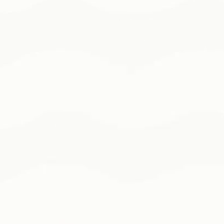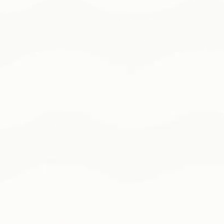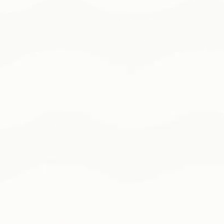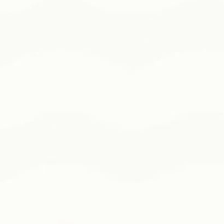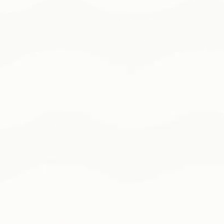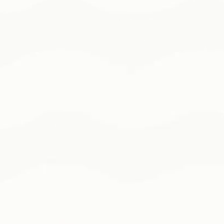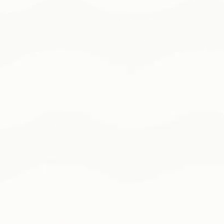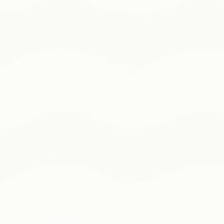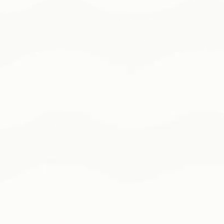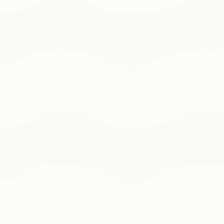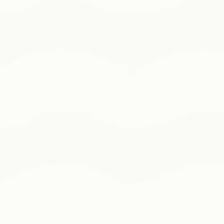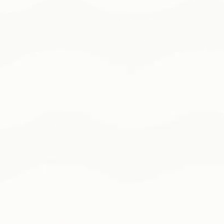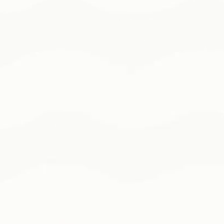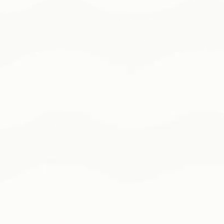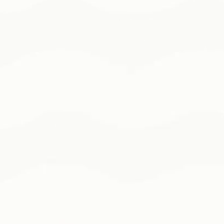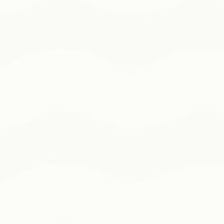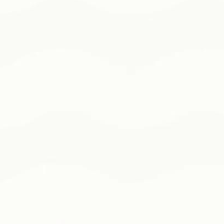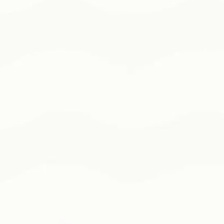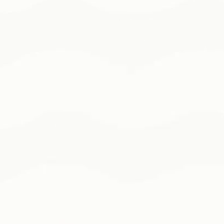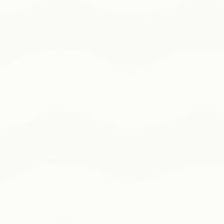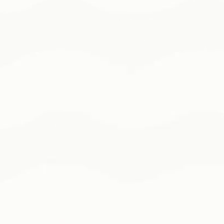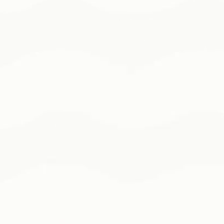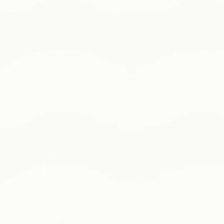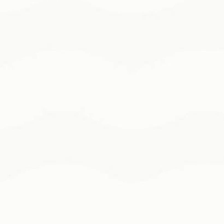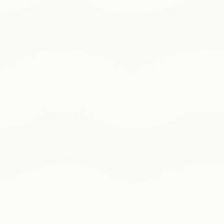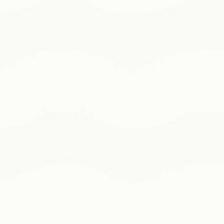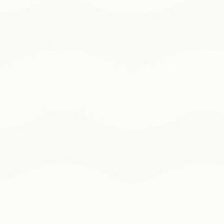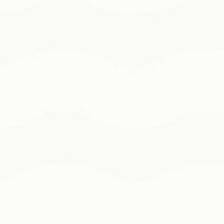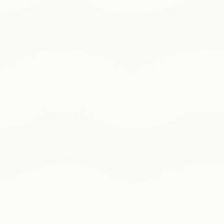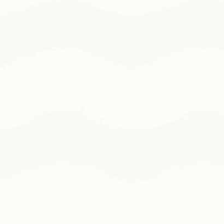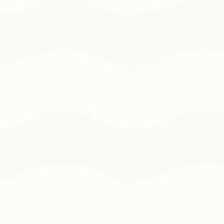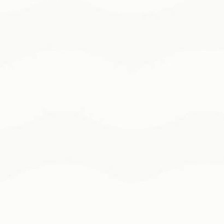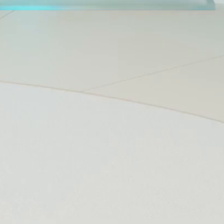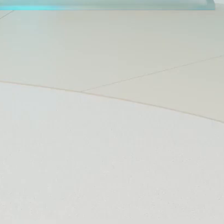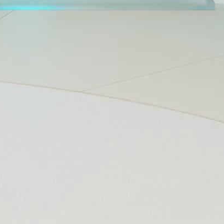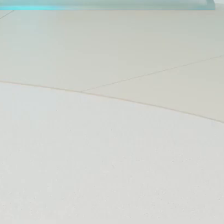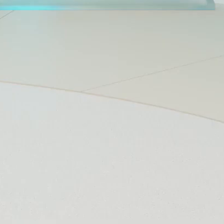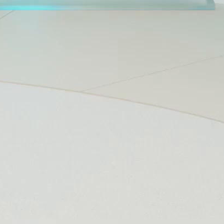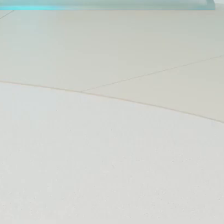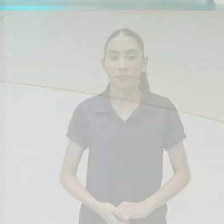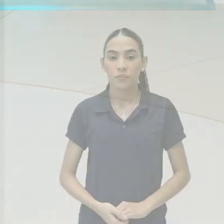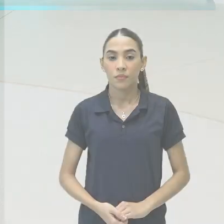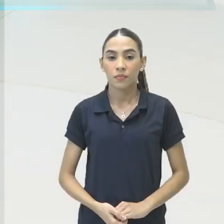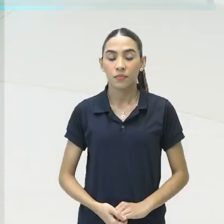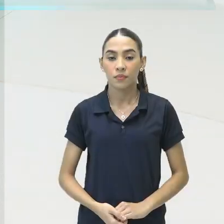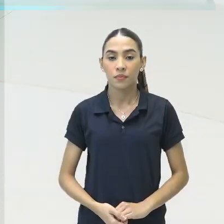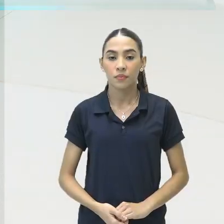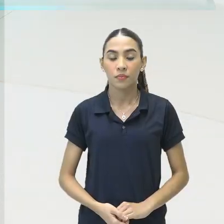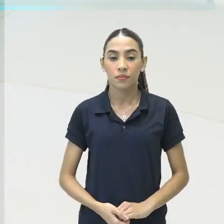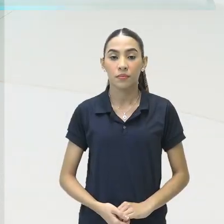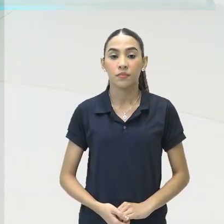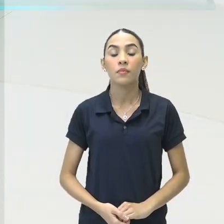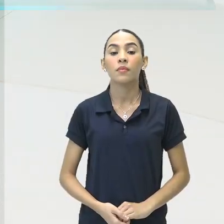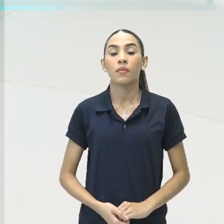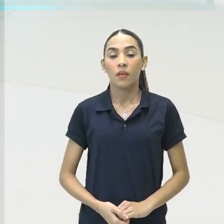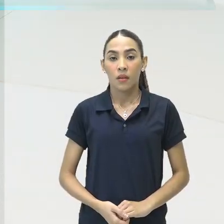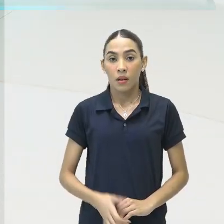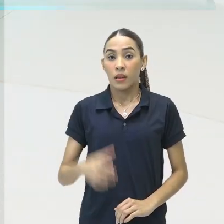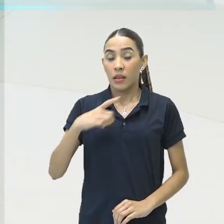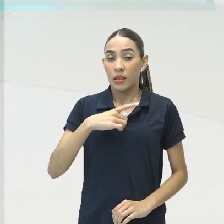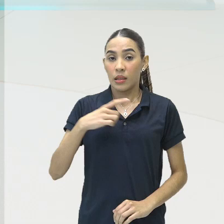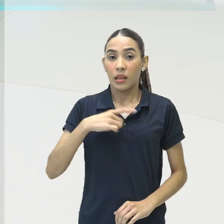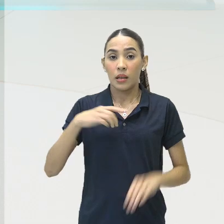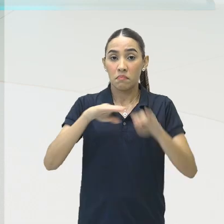de doutorado, né, quando nós estamos fazendo uma tese de doutorado, nós chegamos na banca e a banca diz assim, a primeira coisa que ela diz,